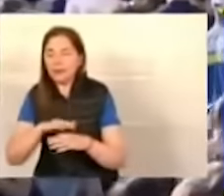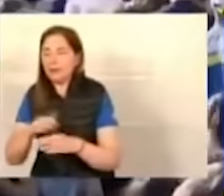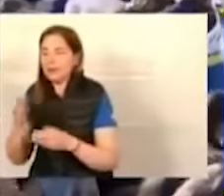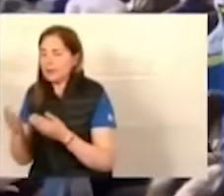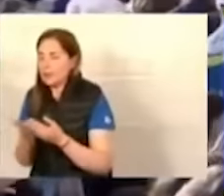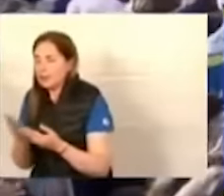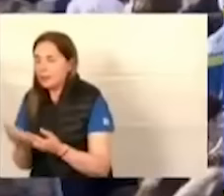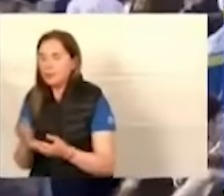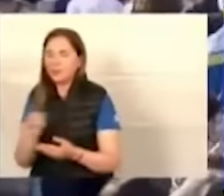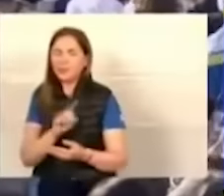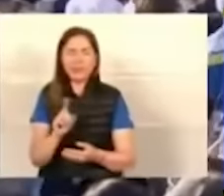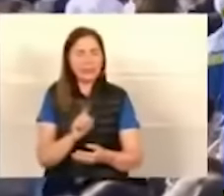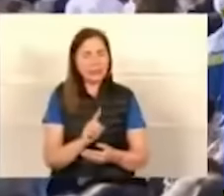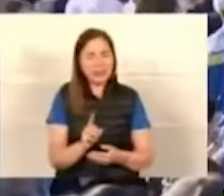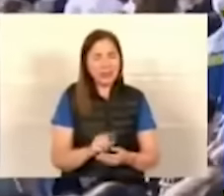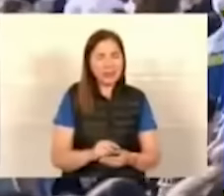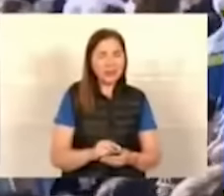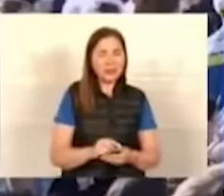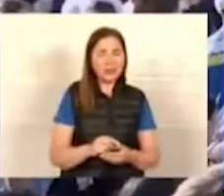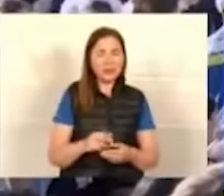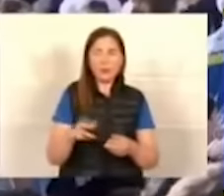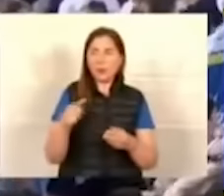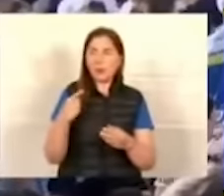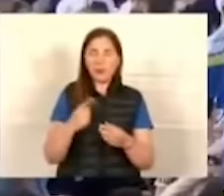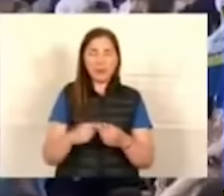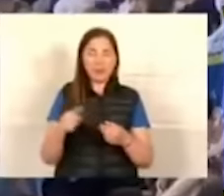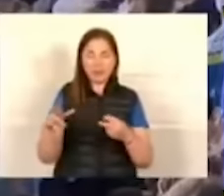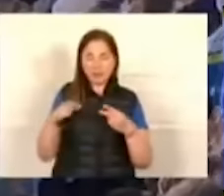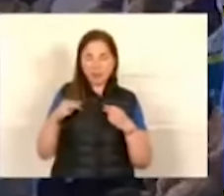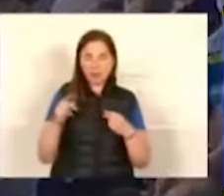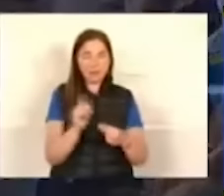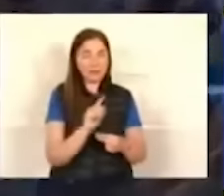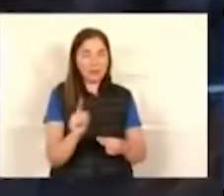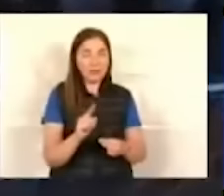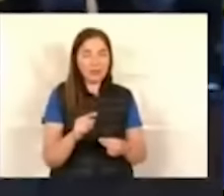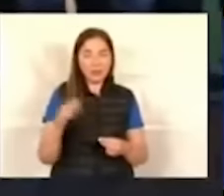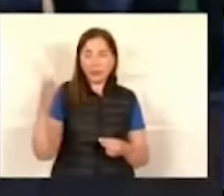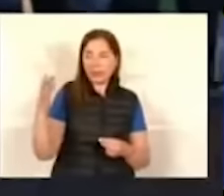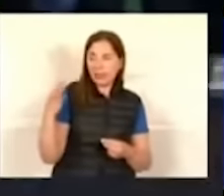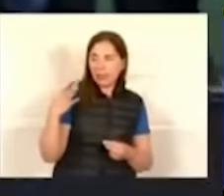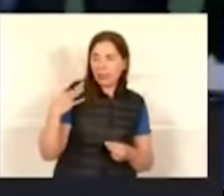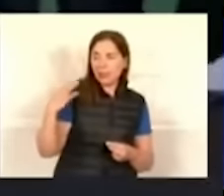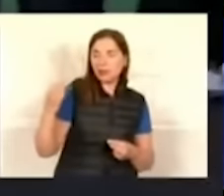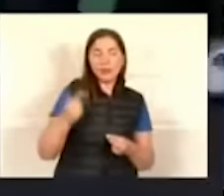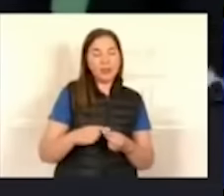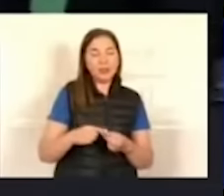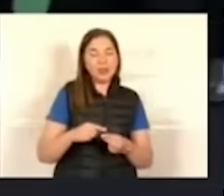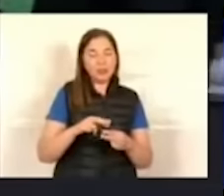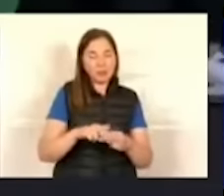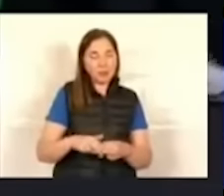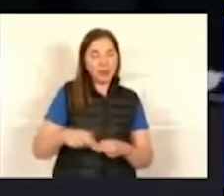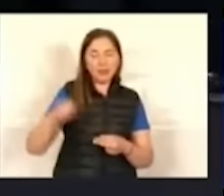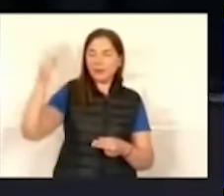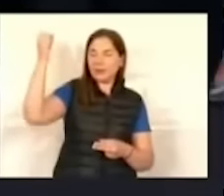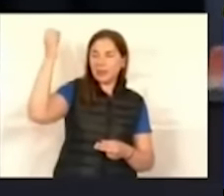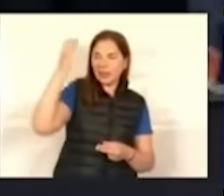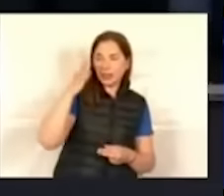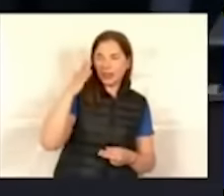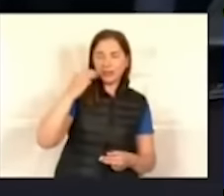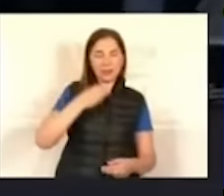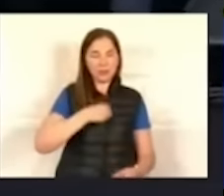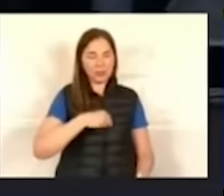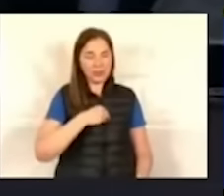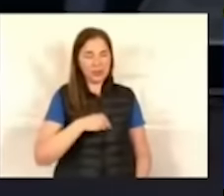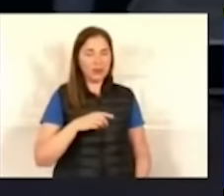escolheu por causa do nosso mérito Deus nos escolheu por causa da sua graça por causa da sua